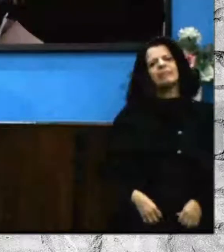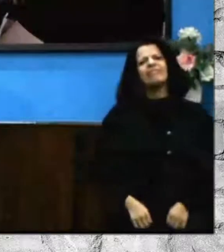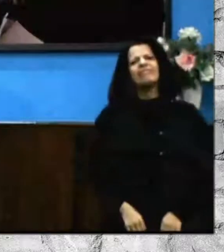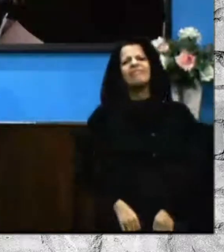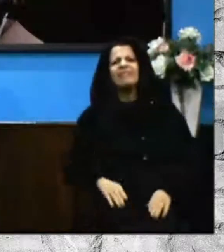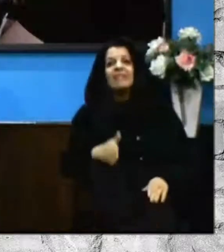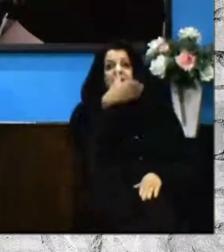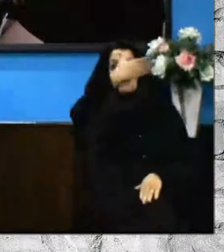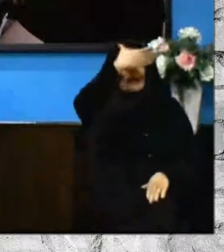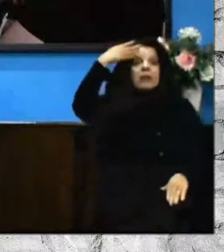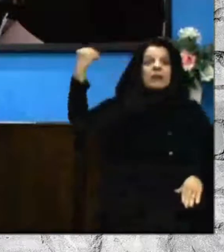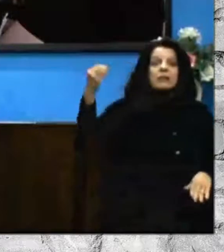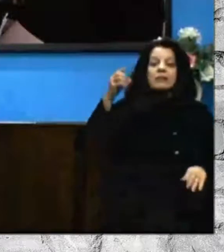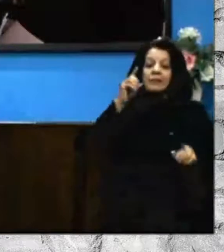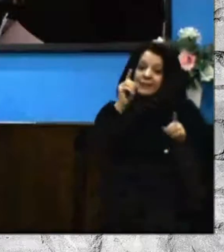Agora elas esquecem